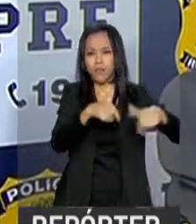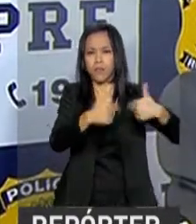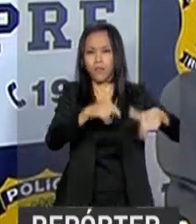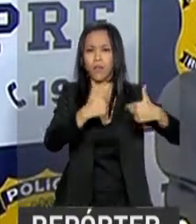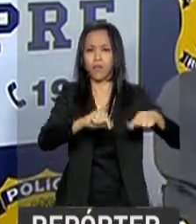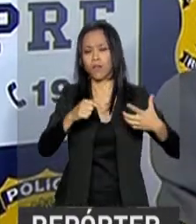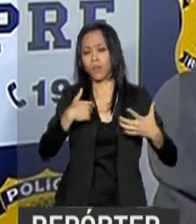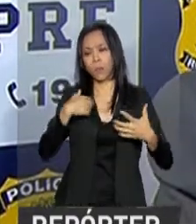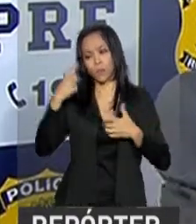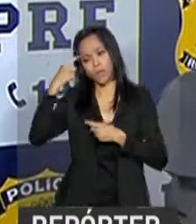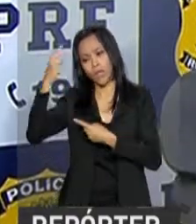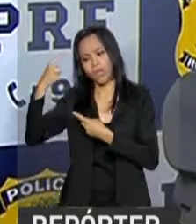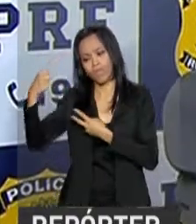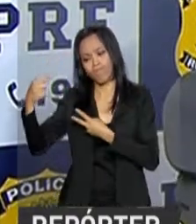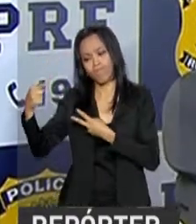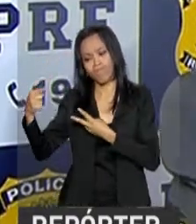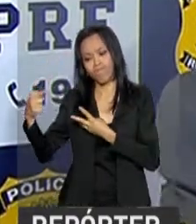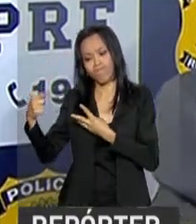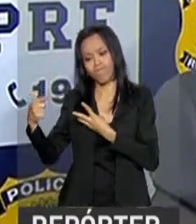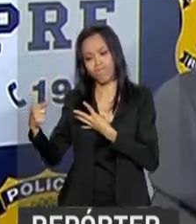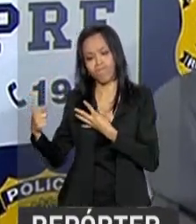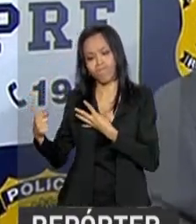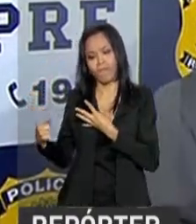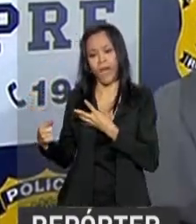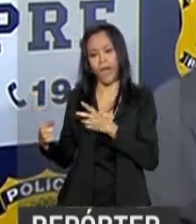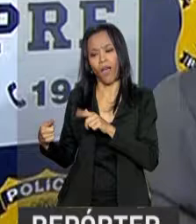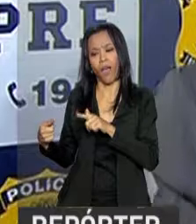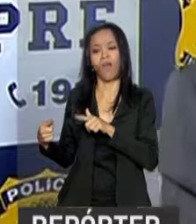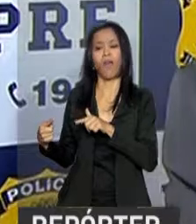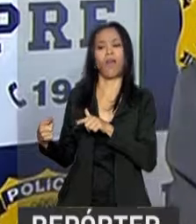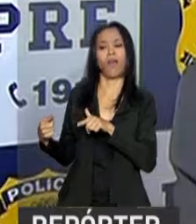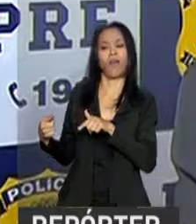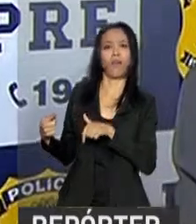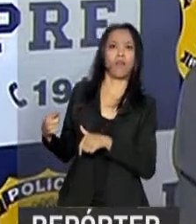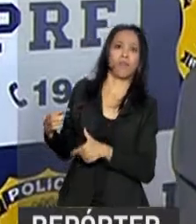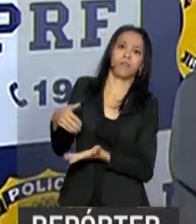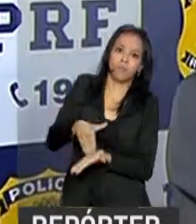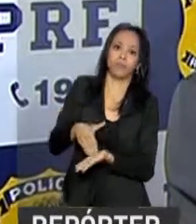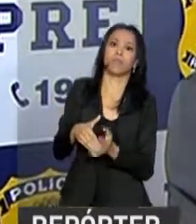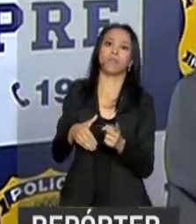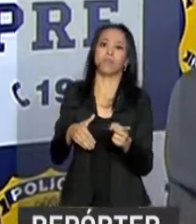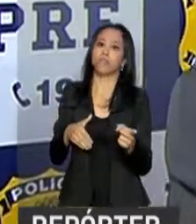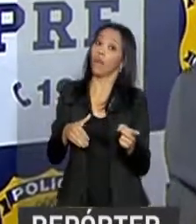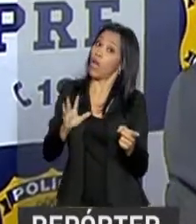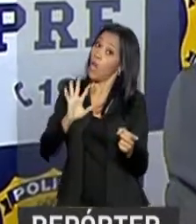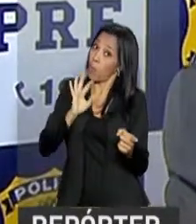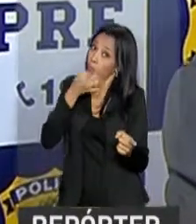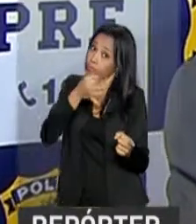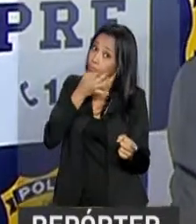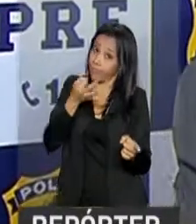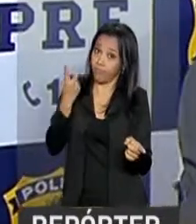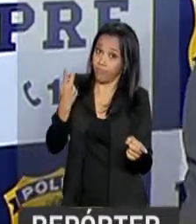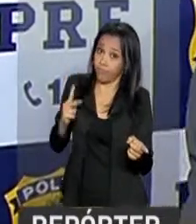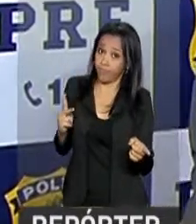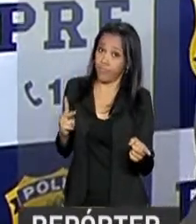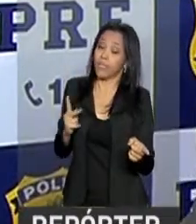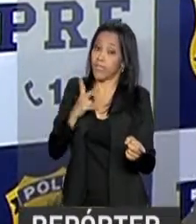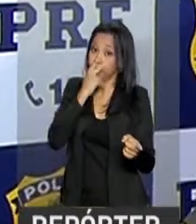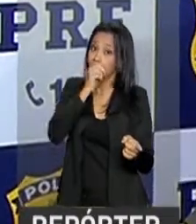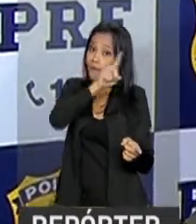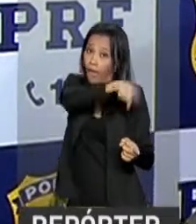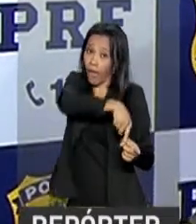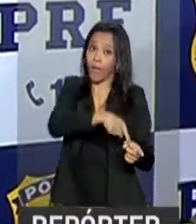possibilidades hipóteses foi afunilando uma das hipóteses que resta portanto é uma hipótese uma possibilidade é que seja crime